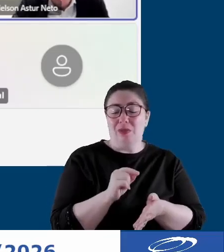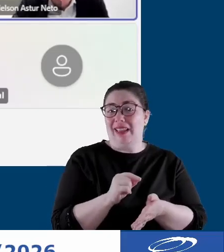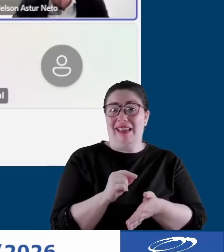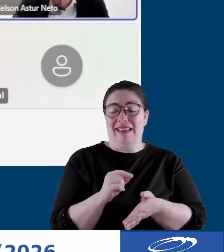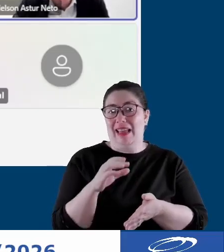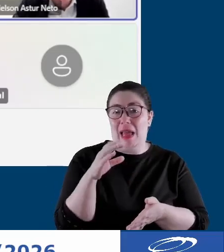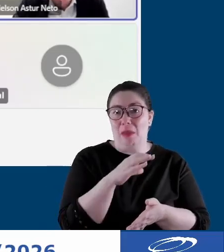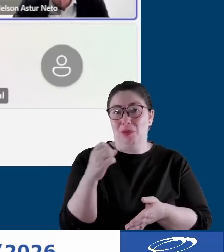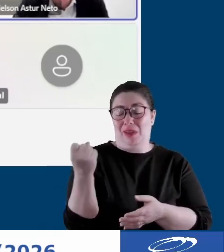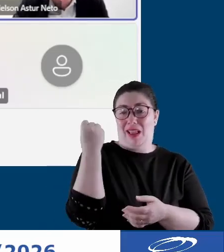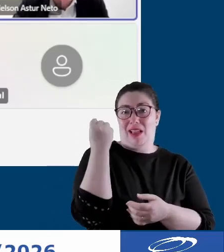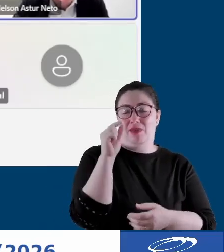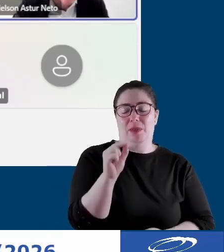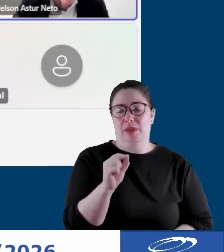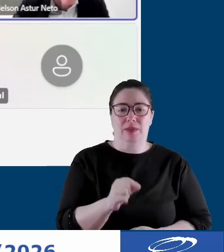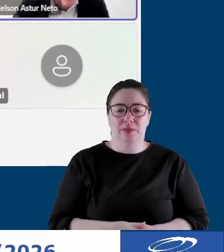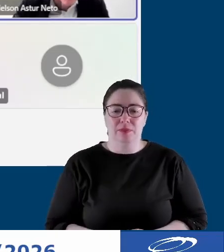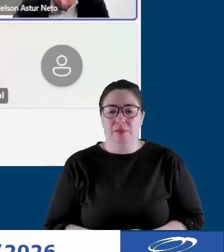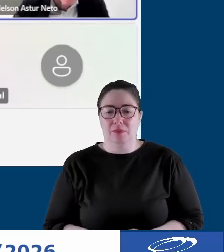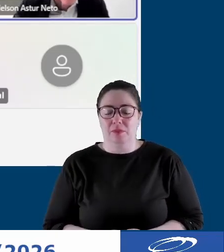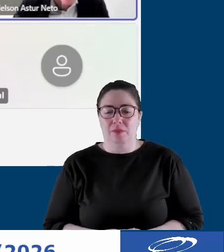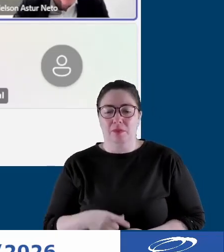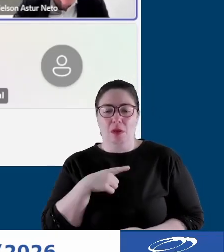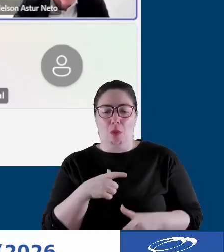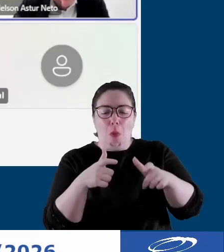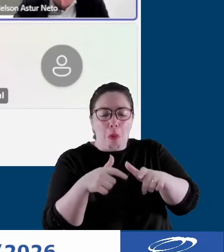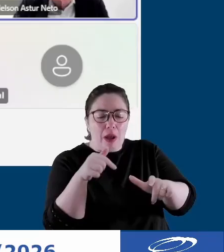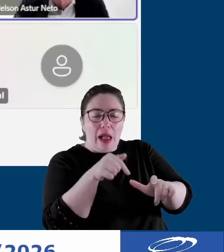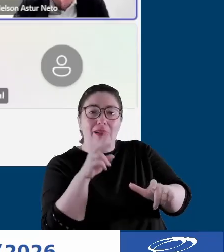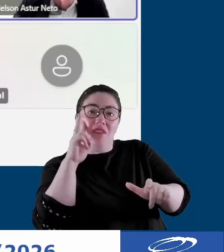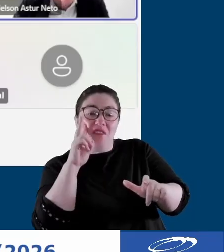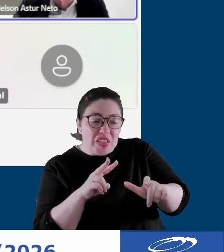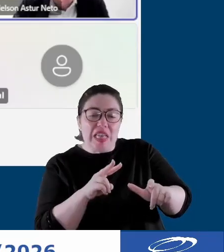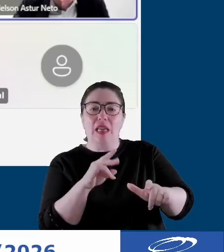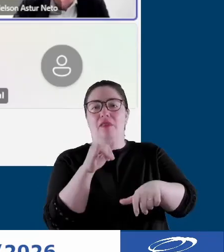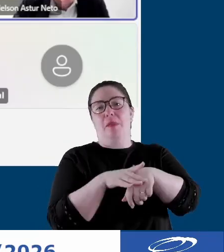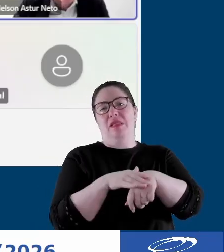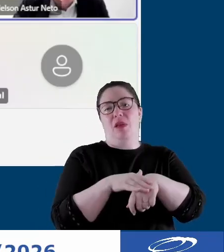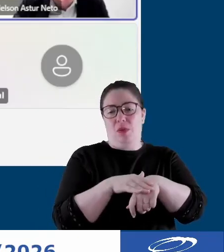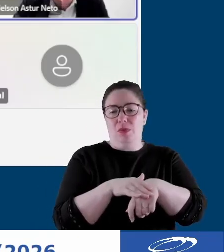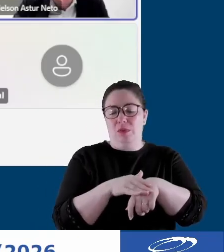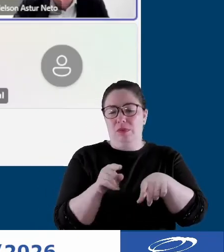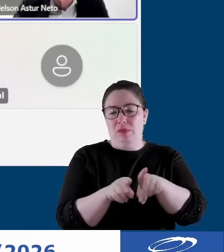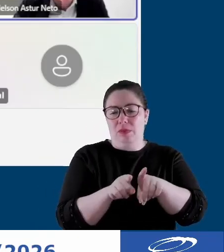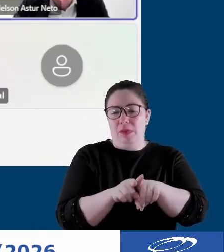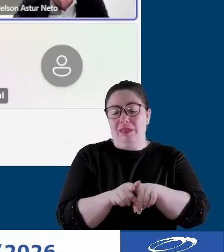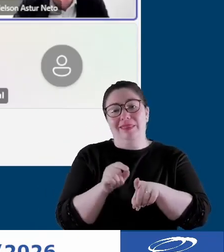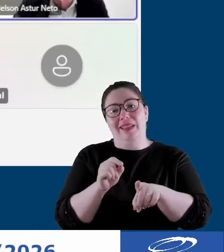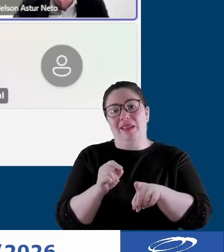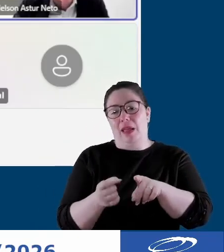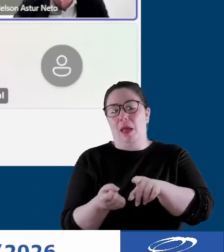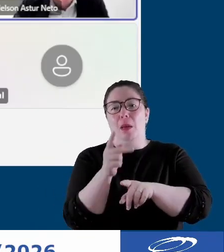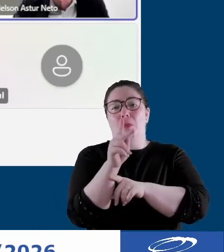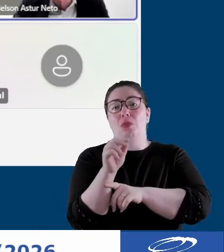ela tem sinais inflamatórios locais, né? Além de todo esse sinal flogístico na pele, como saída de